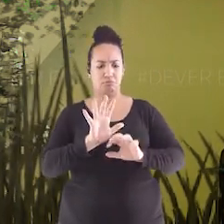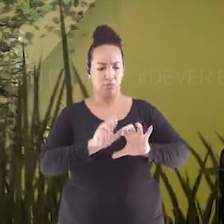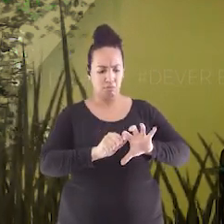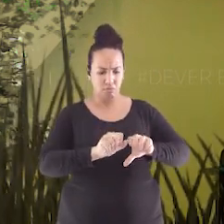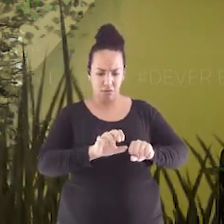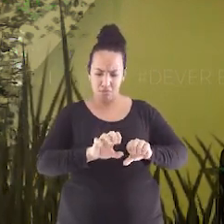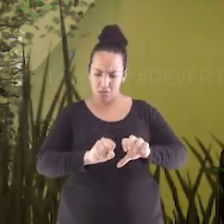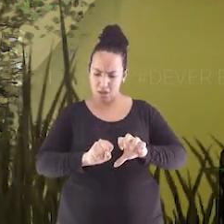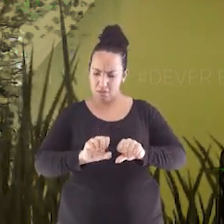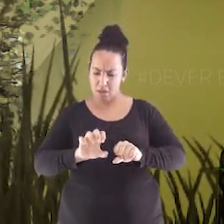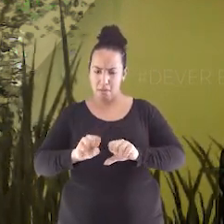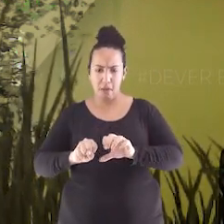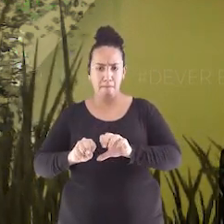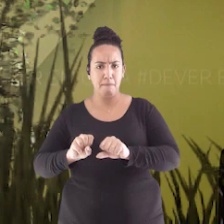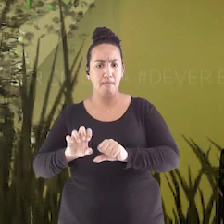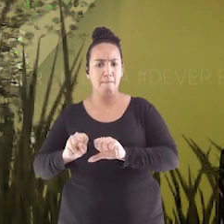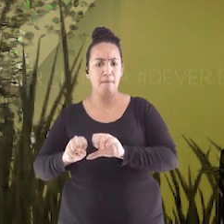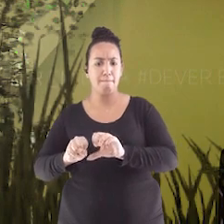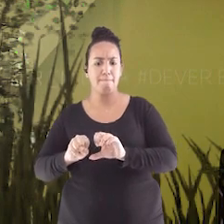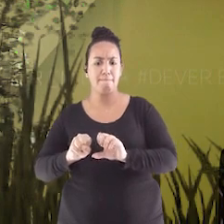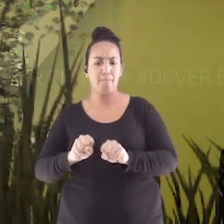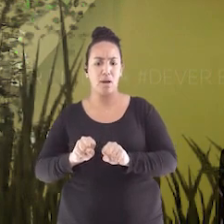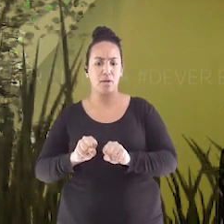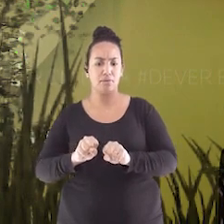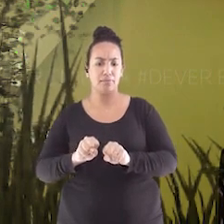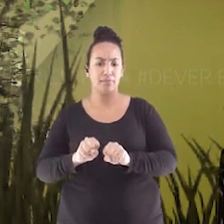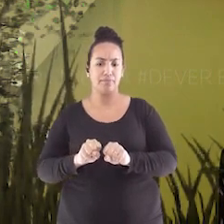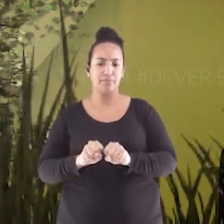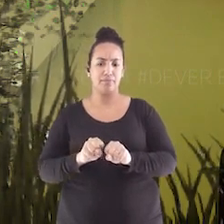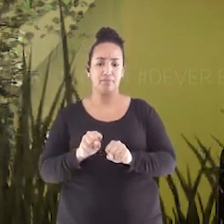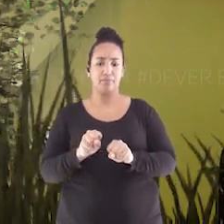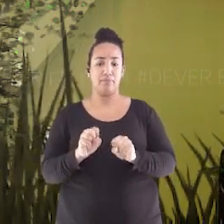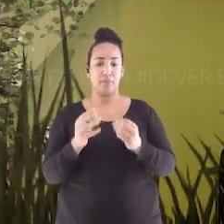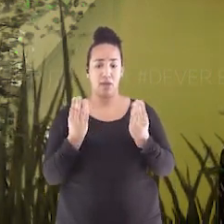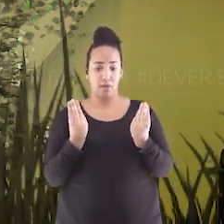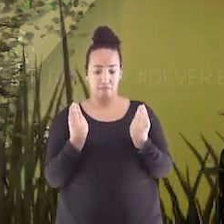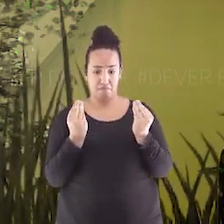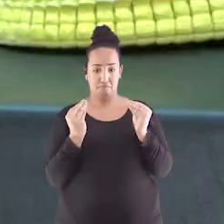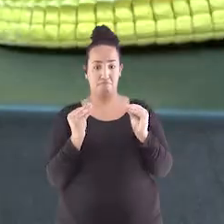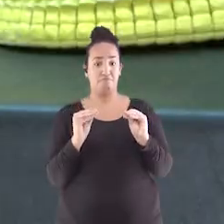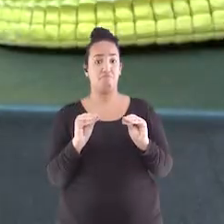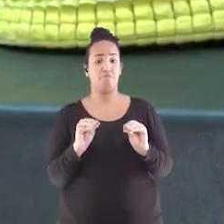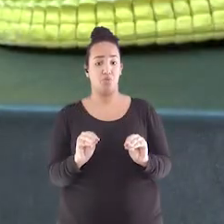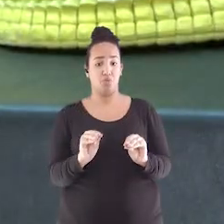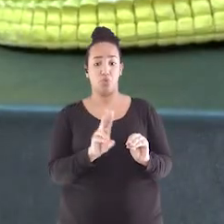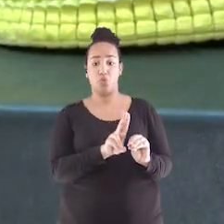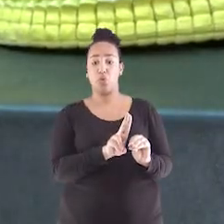a coisa com cuidado e então colocou a etiqueta de